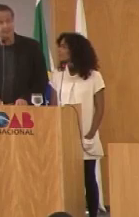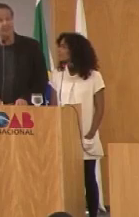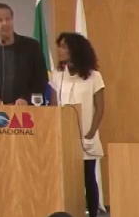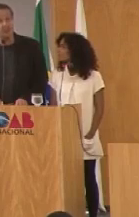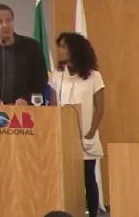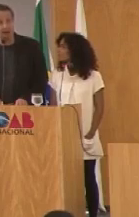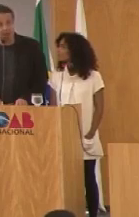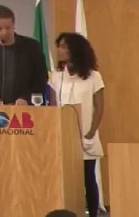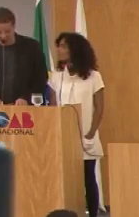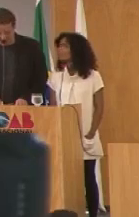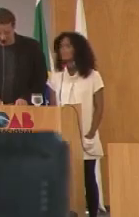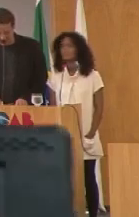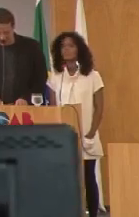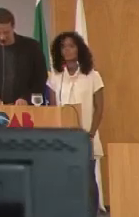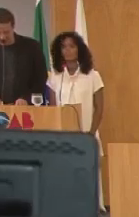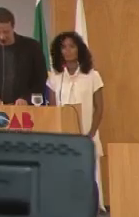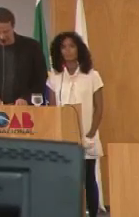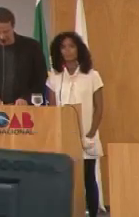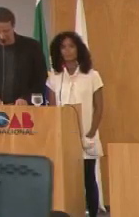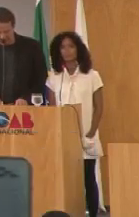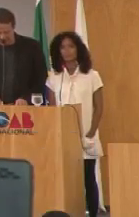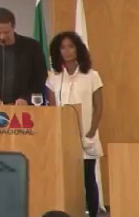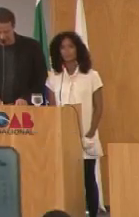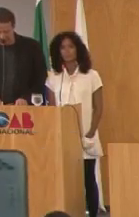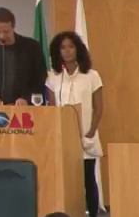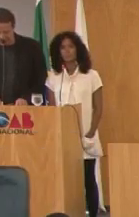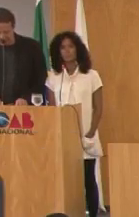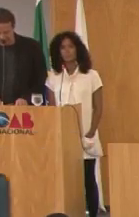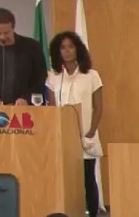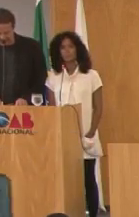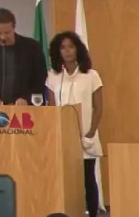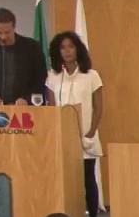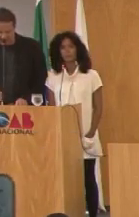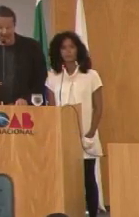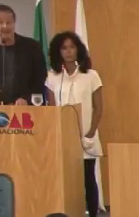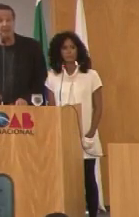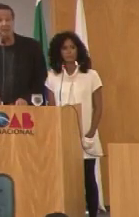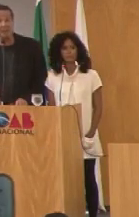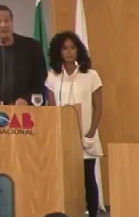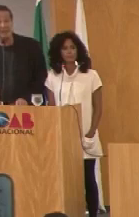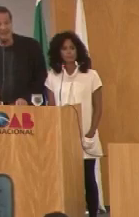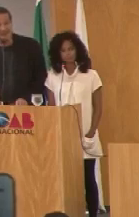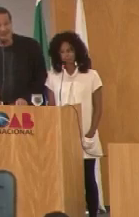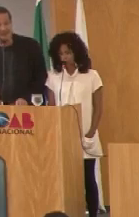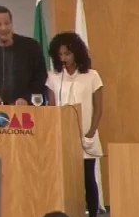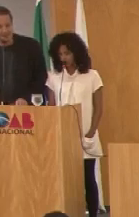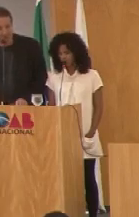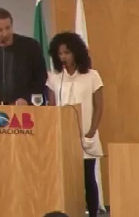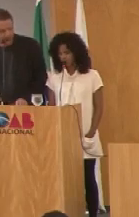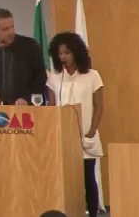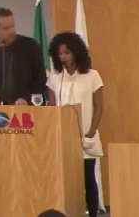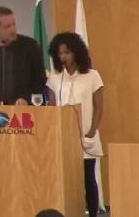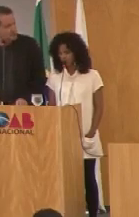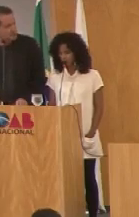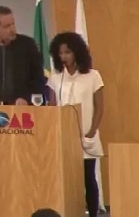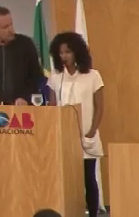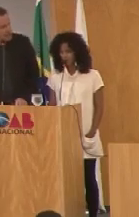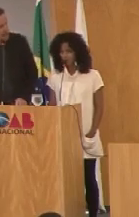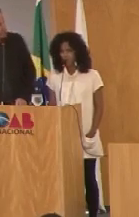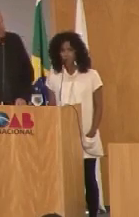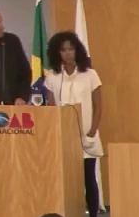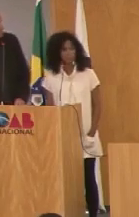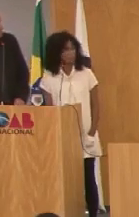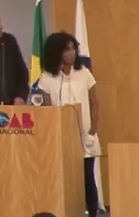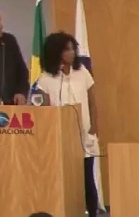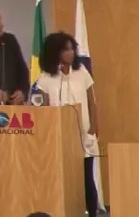Comissão D. Paulo Evaristo Arns, de Defesa dos Direitos Humanos, esta primeira mesa de diálogo. Doutor